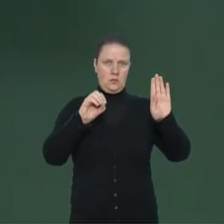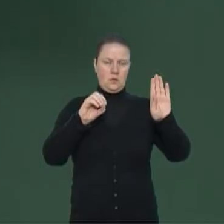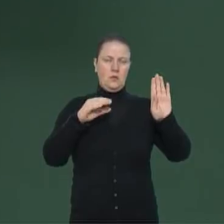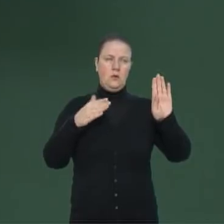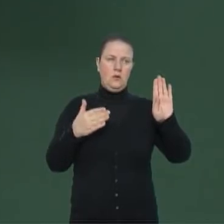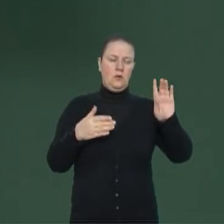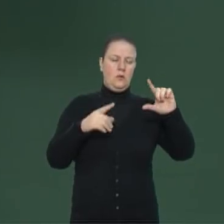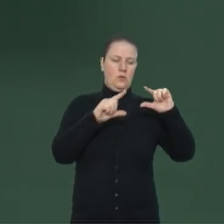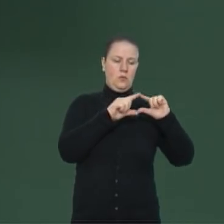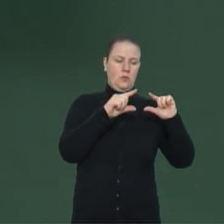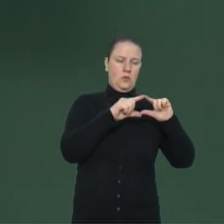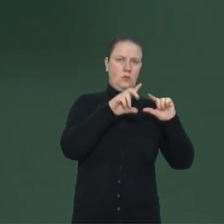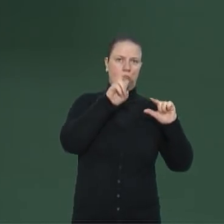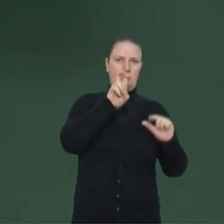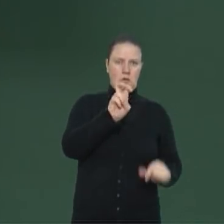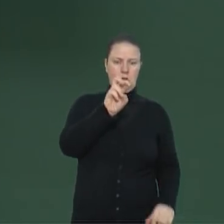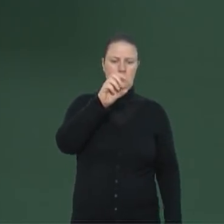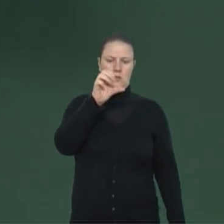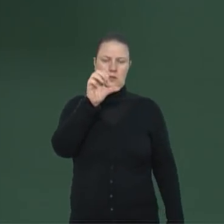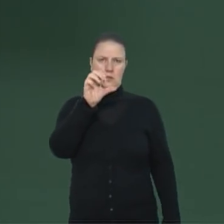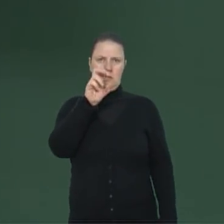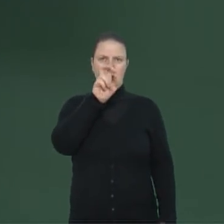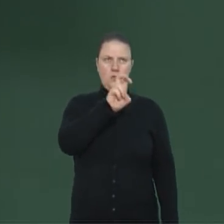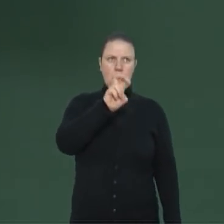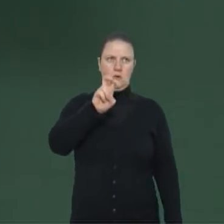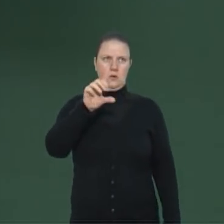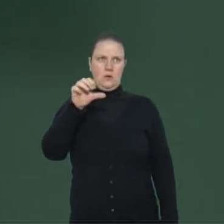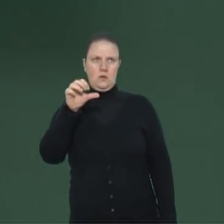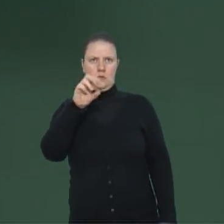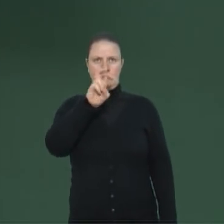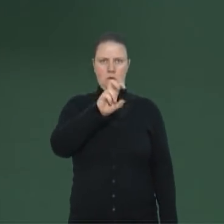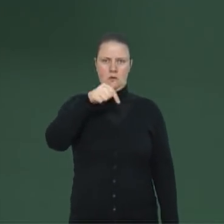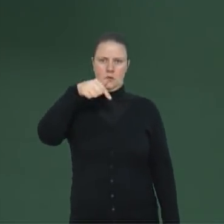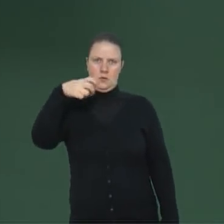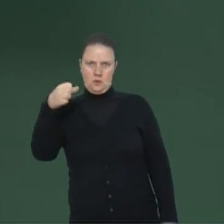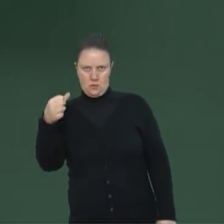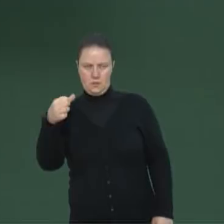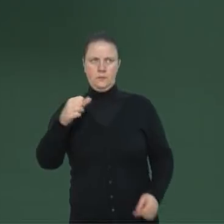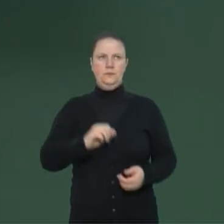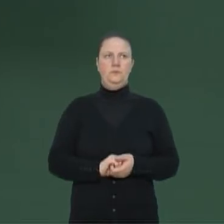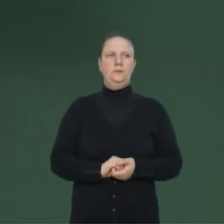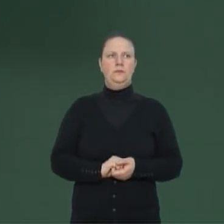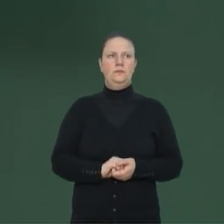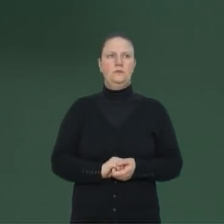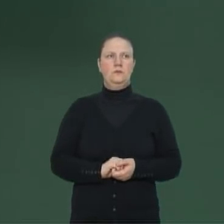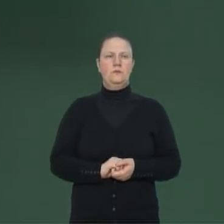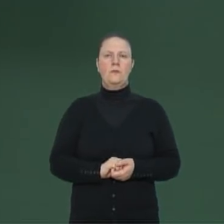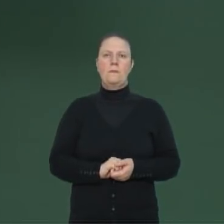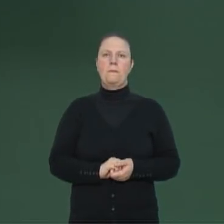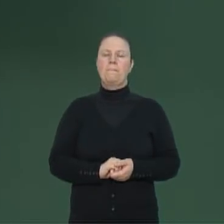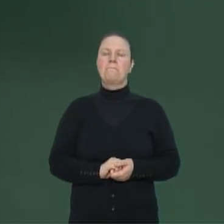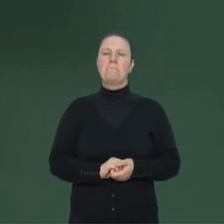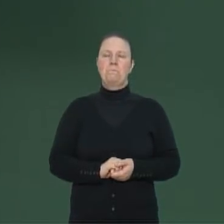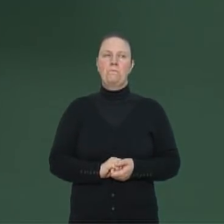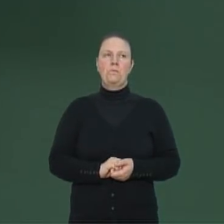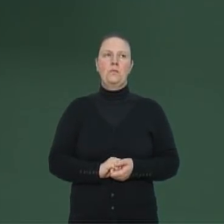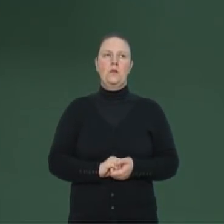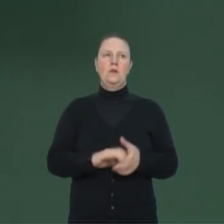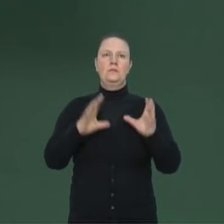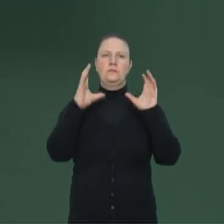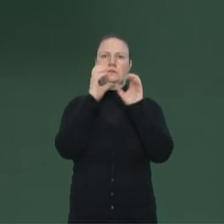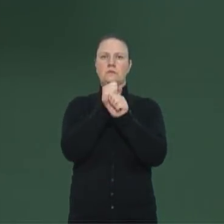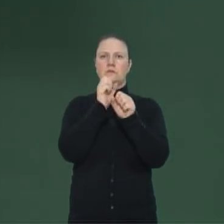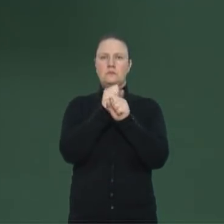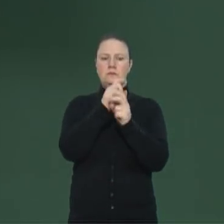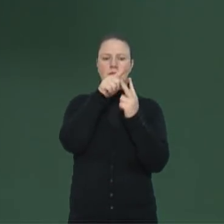está lá, 556. E 2 vezes o a vale 1, fica 2 vezes 1, ok? Calculando essa